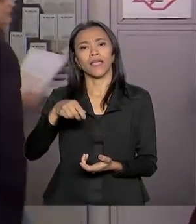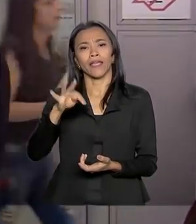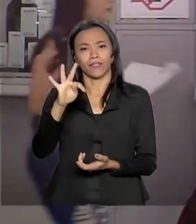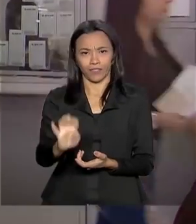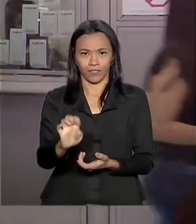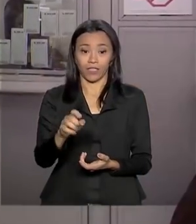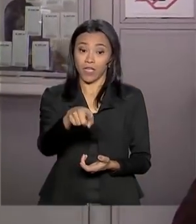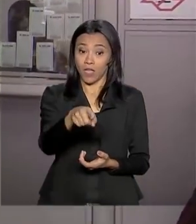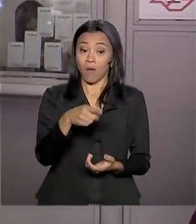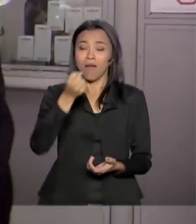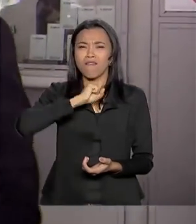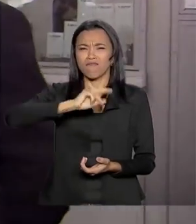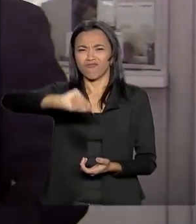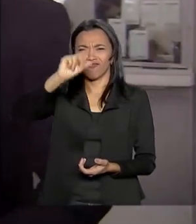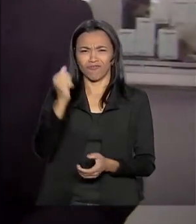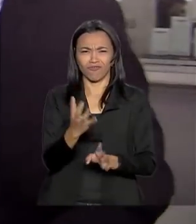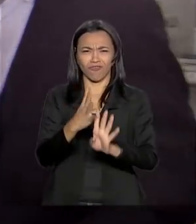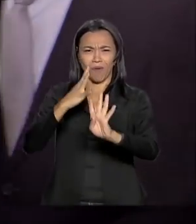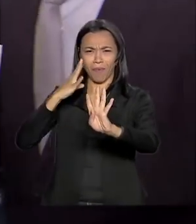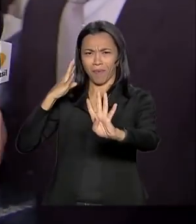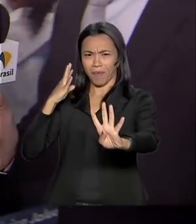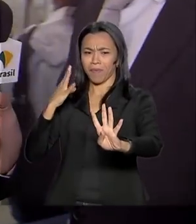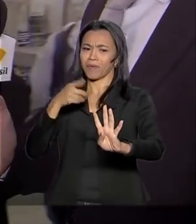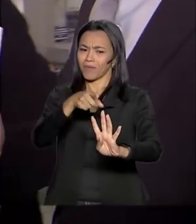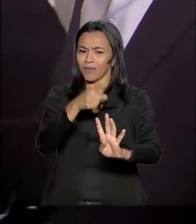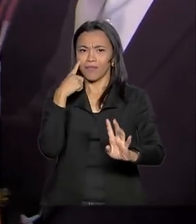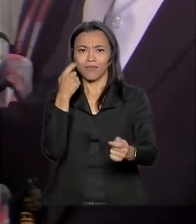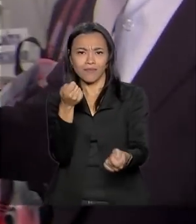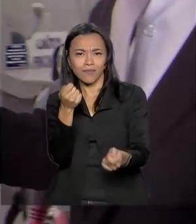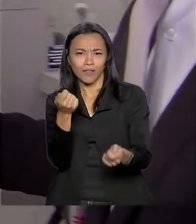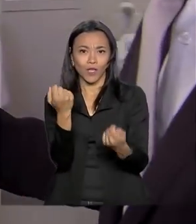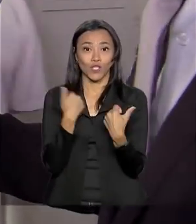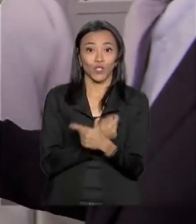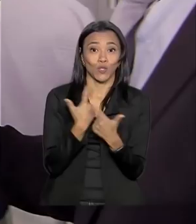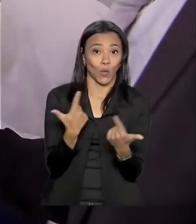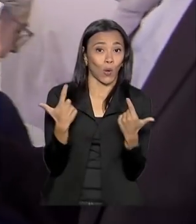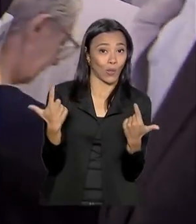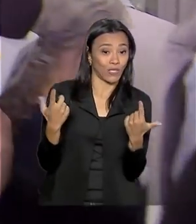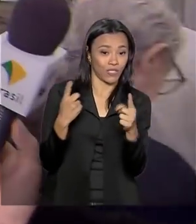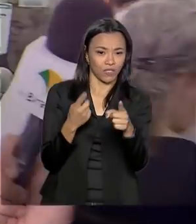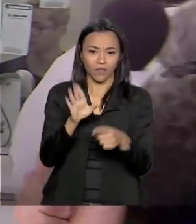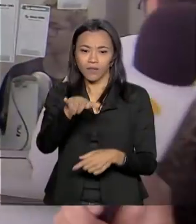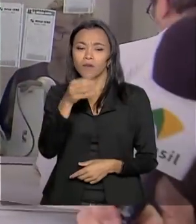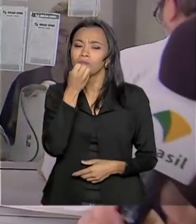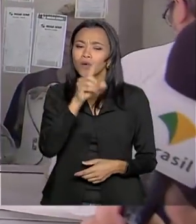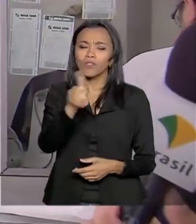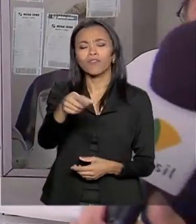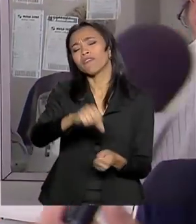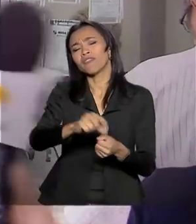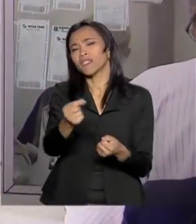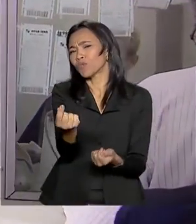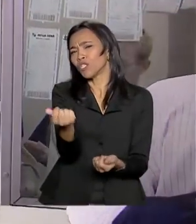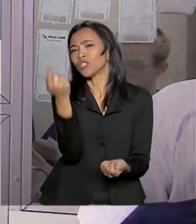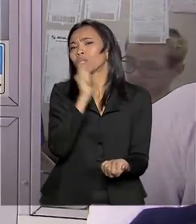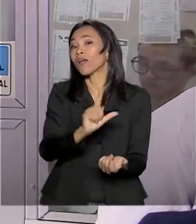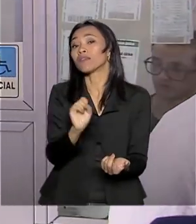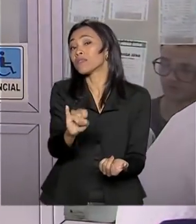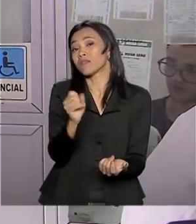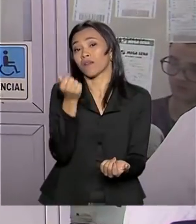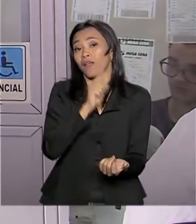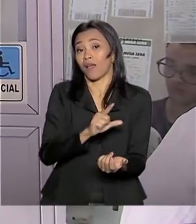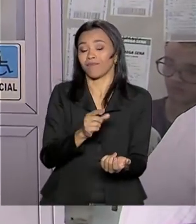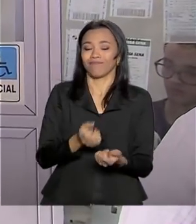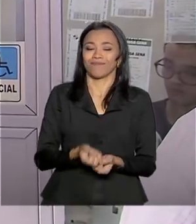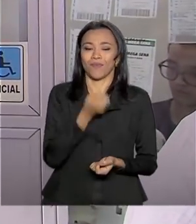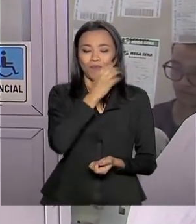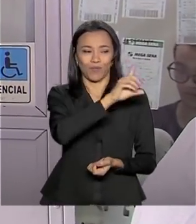de são paulo a fila tá até que bastante grande muita gente tentando a sorte aqui é amigo bom dia que vai fazer com todo esse dinheiro se ganhar bom dia